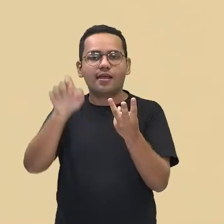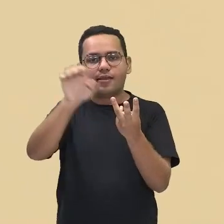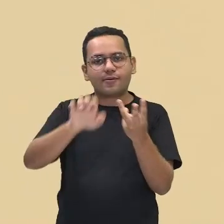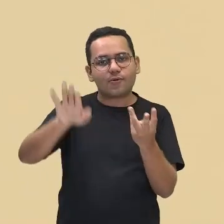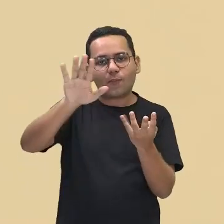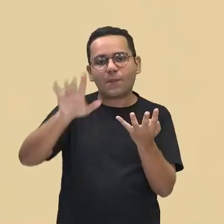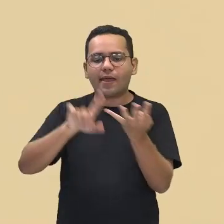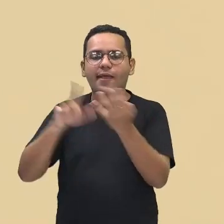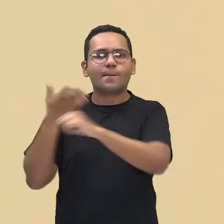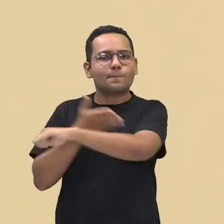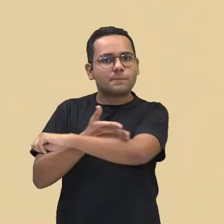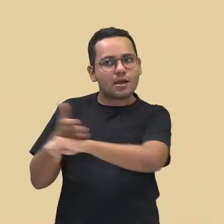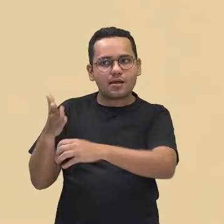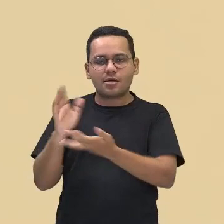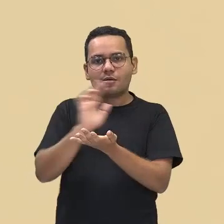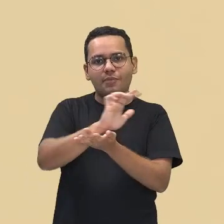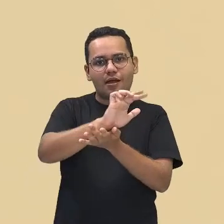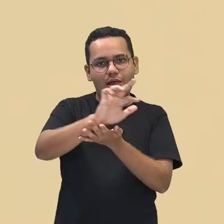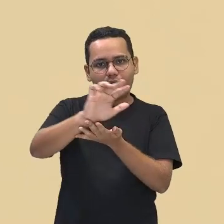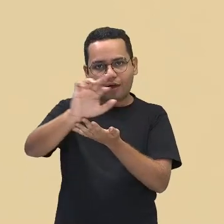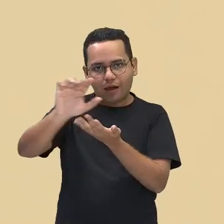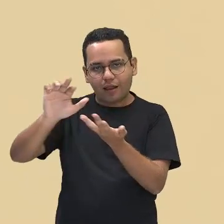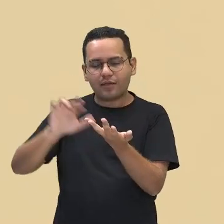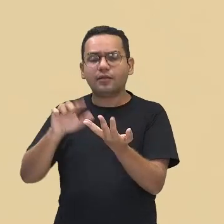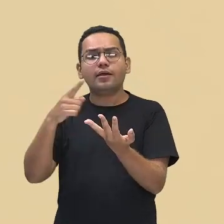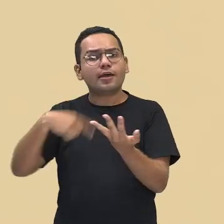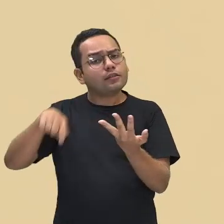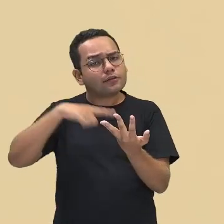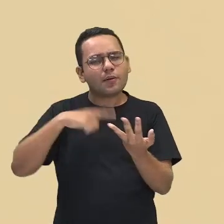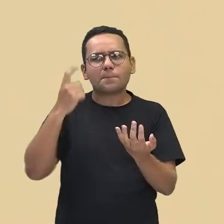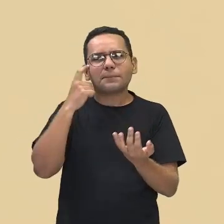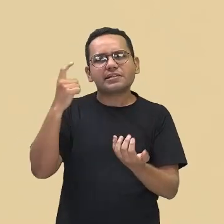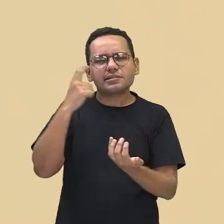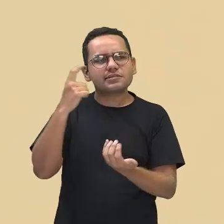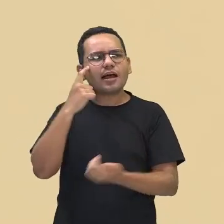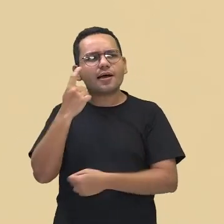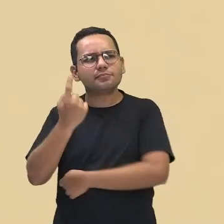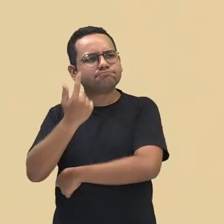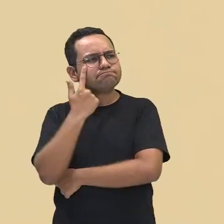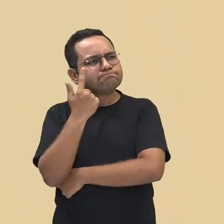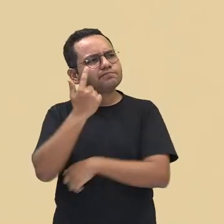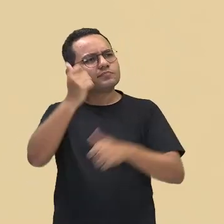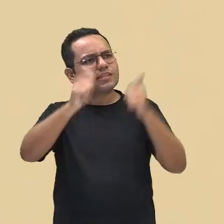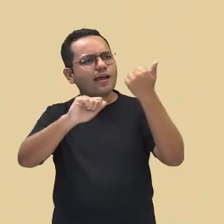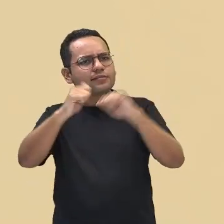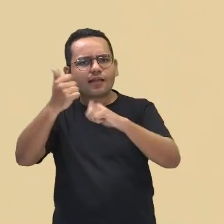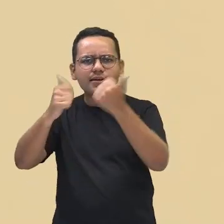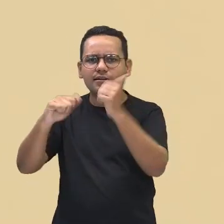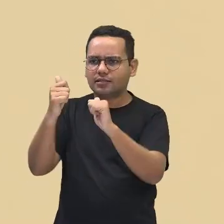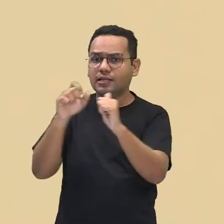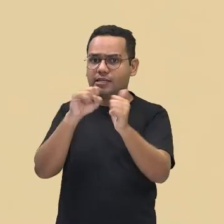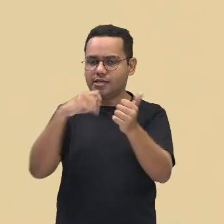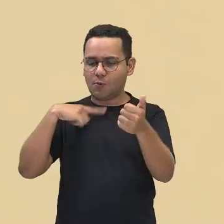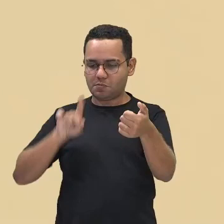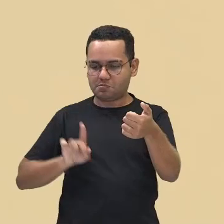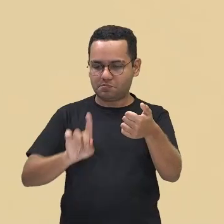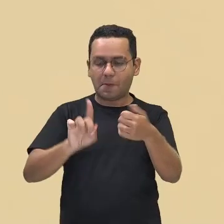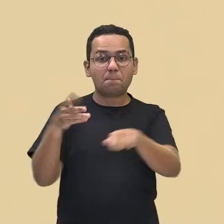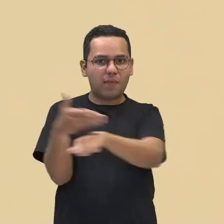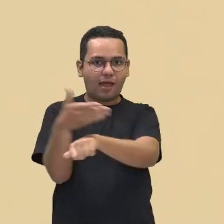de reflexão, de pensar um pouquinho ao redor e me ver inserido nesse contexto é muito importante